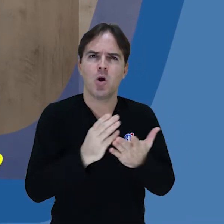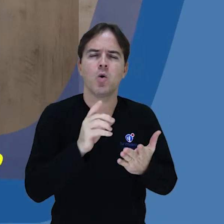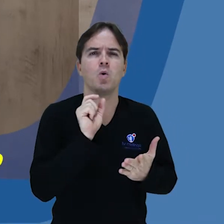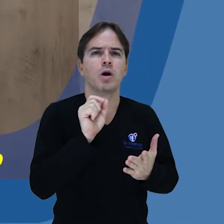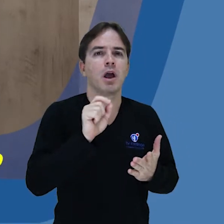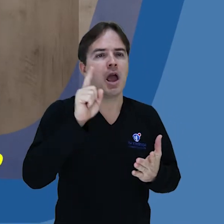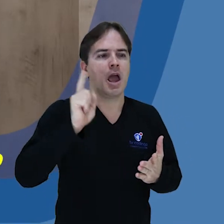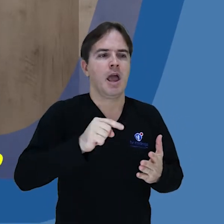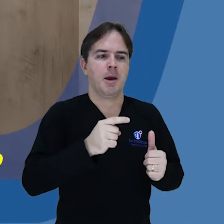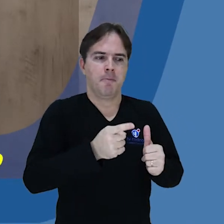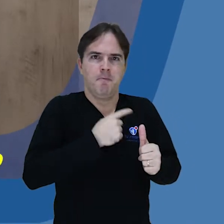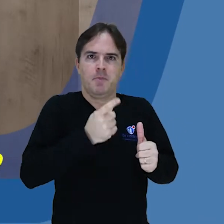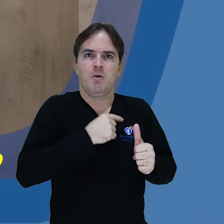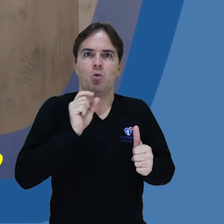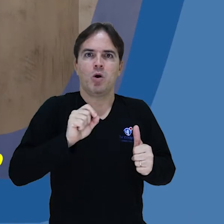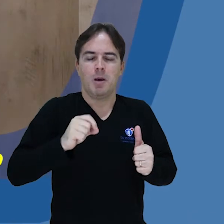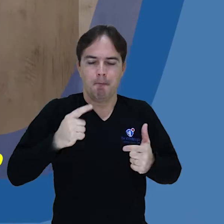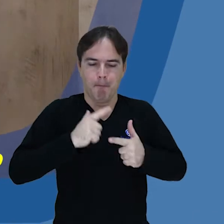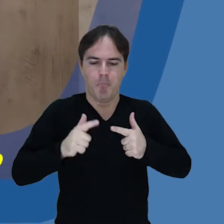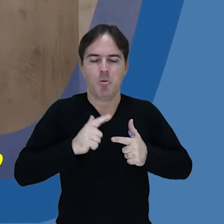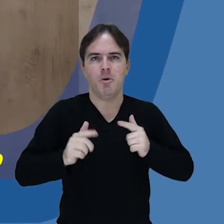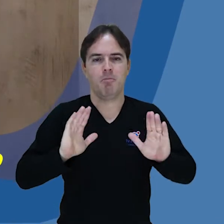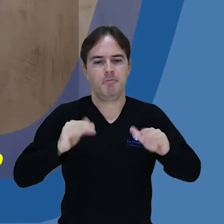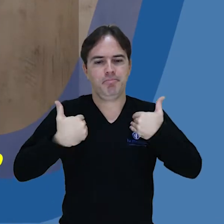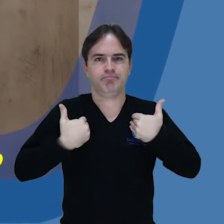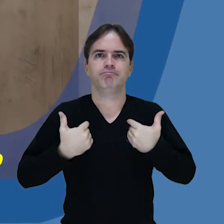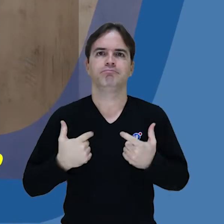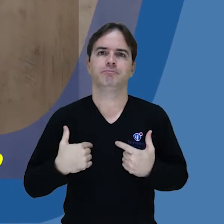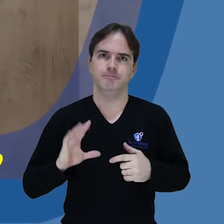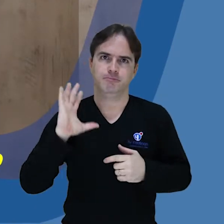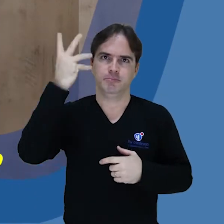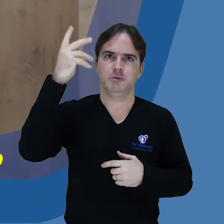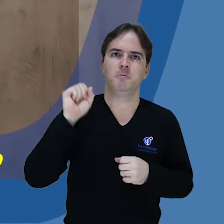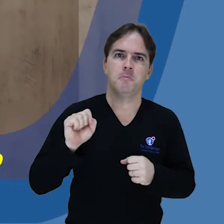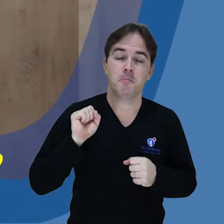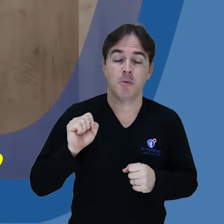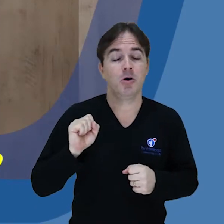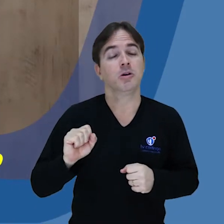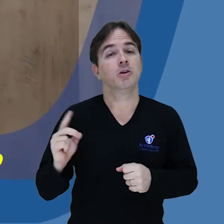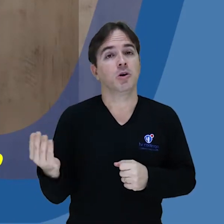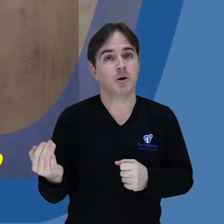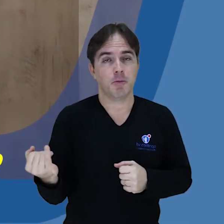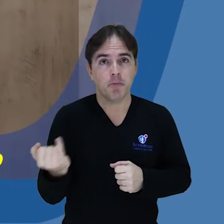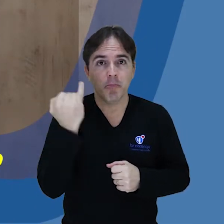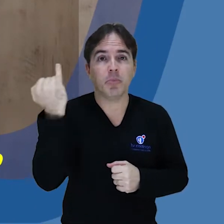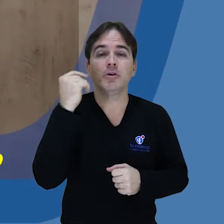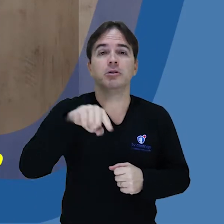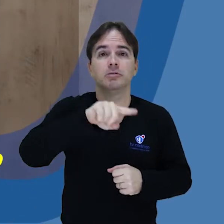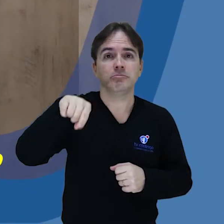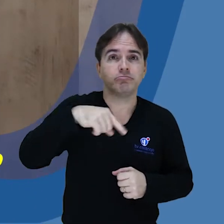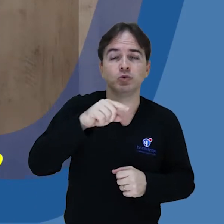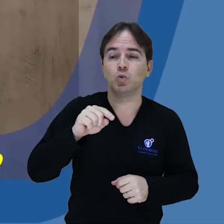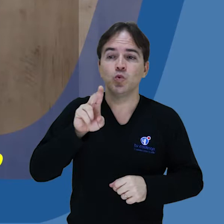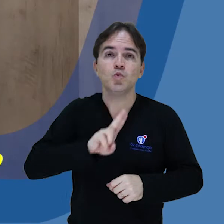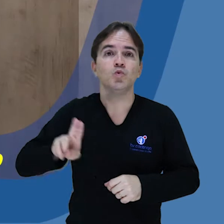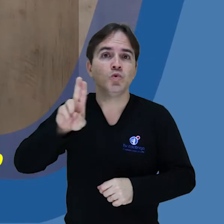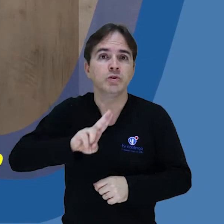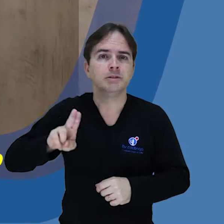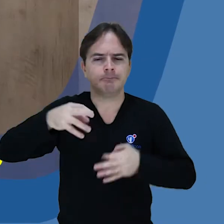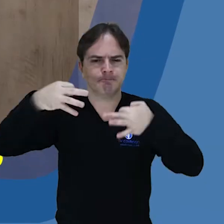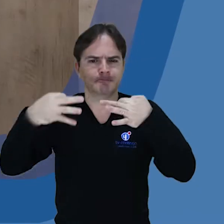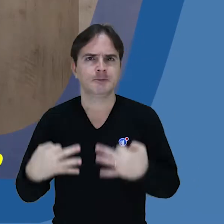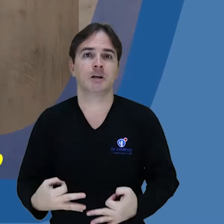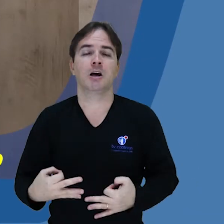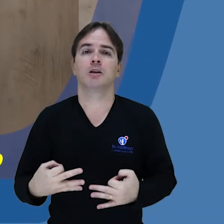de intoxicação de medicamentos. Então é importante que a população use corretamente. E para usar corretamente, nós podemos buscar